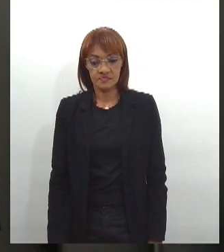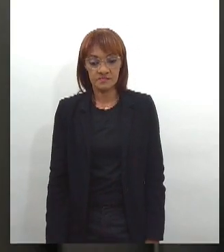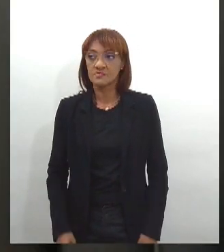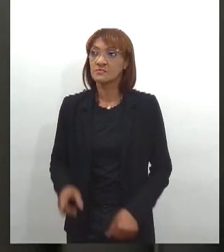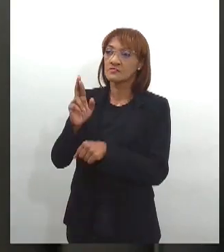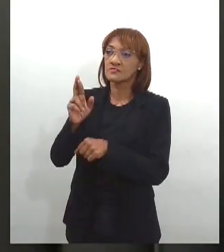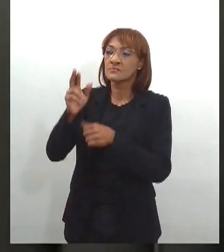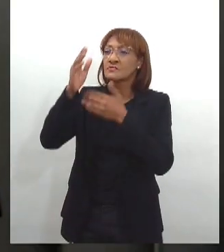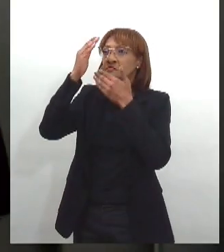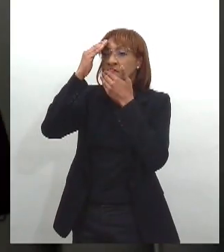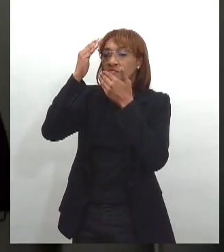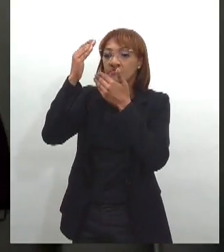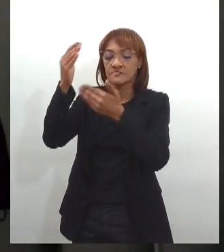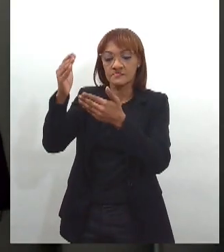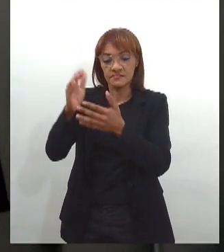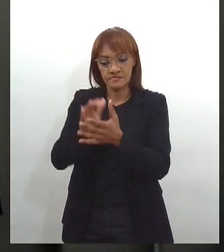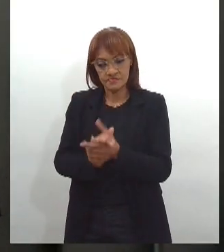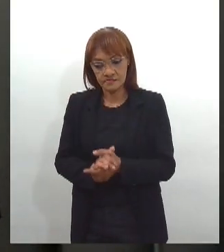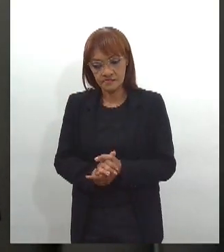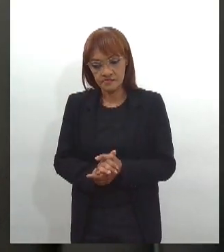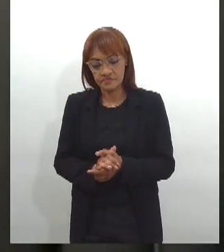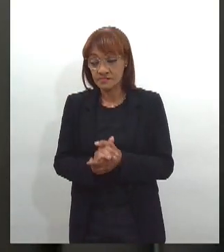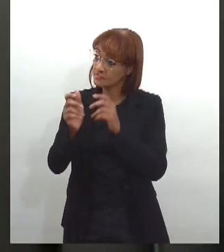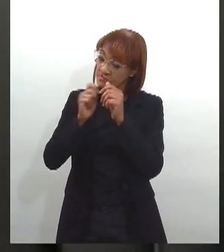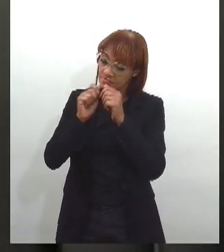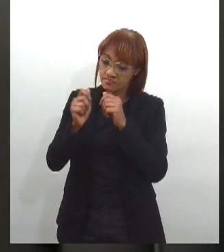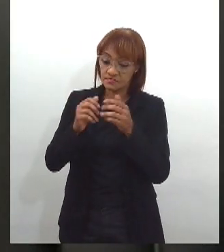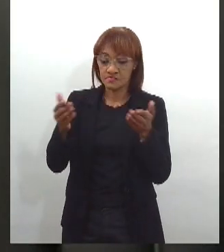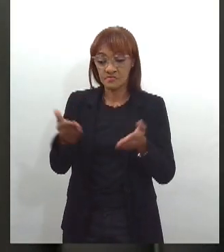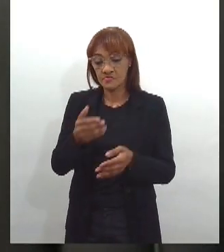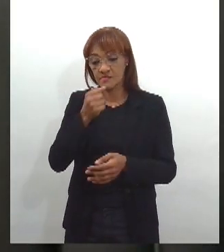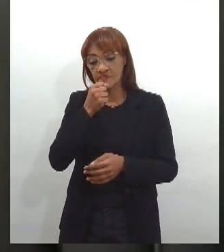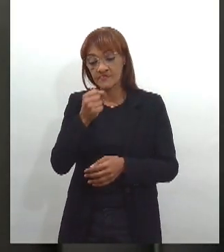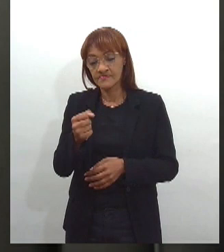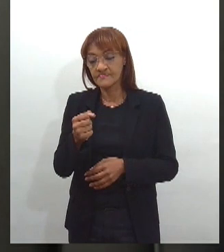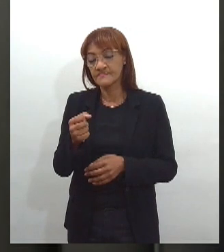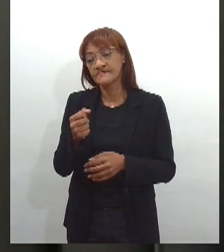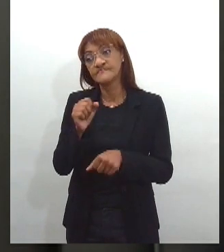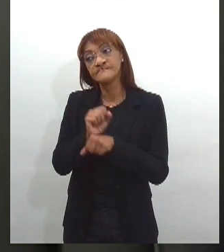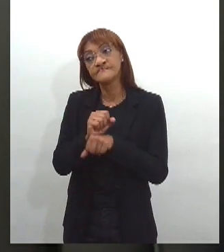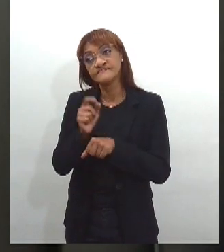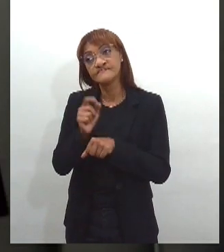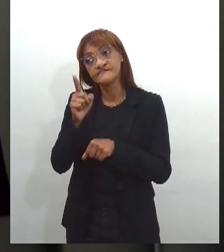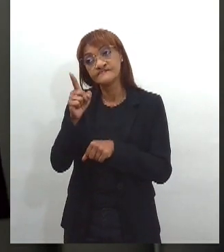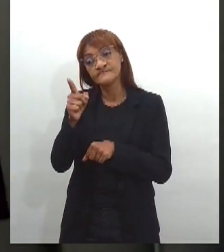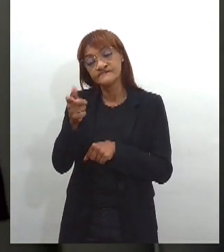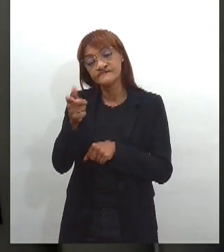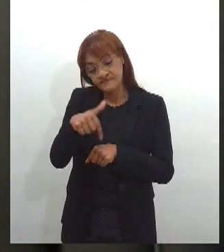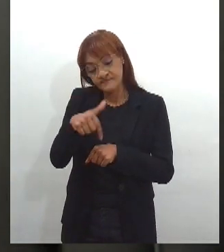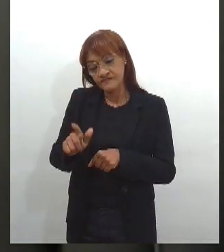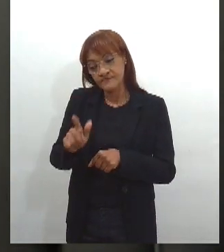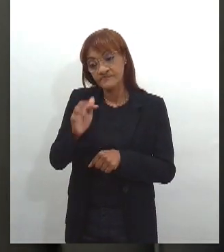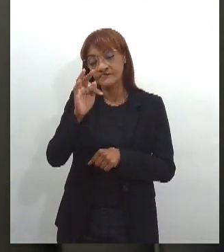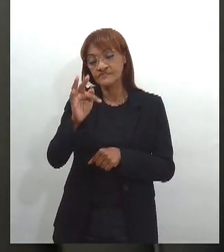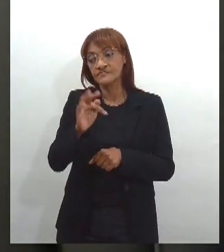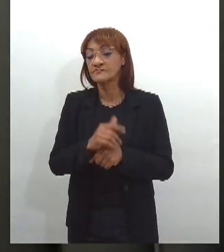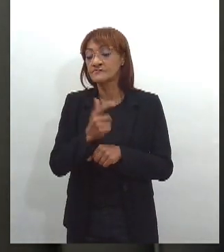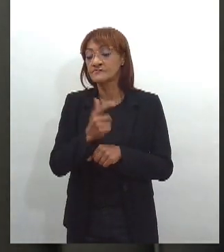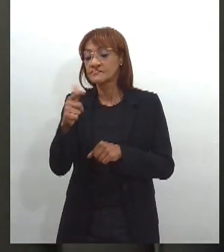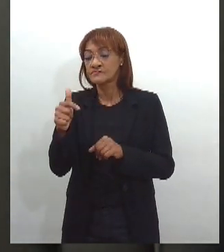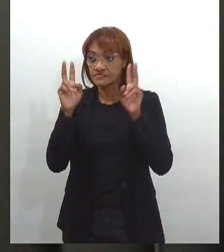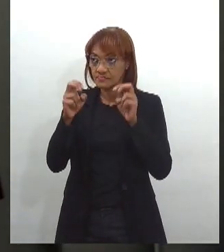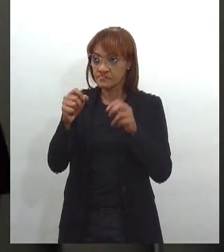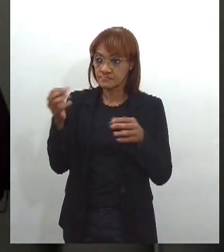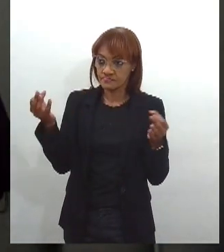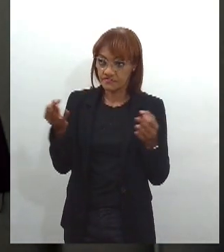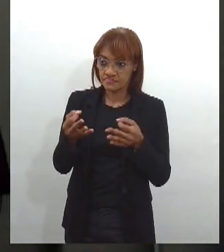obrigado pela sua participação aqui no jornal. Esperamos o senhor outras vezes em outras edições aqui do